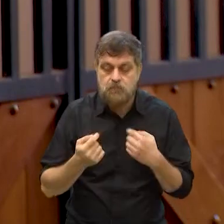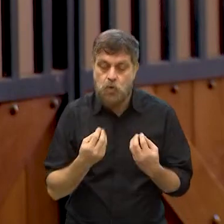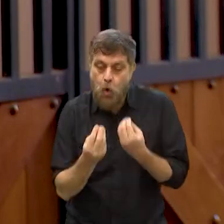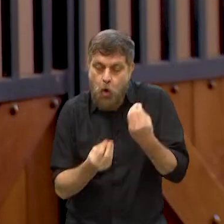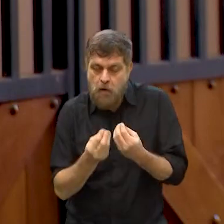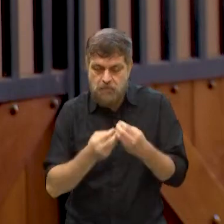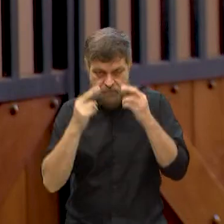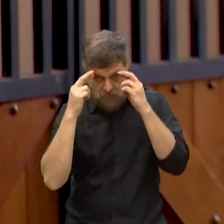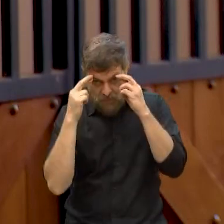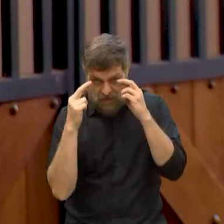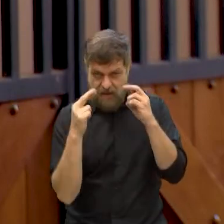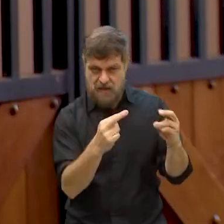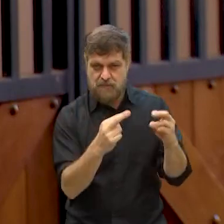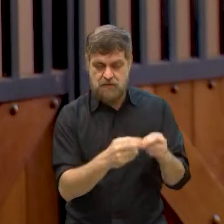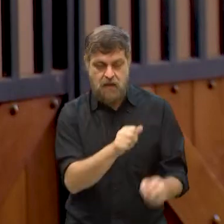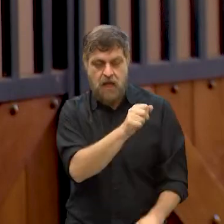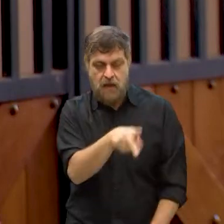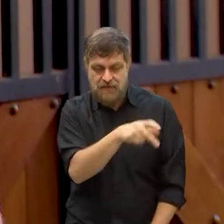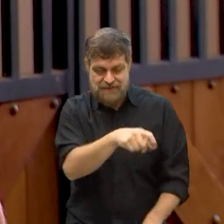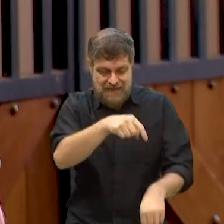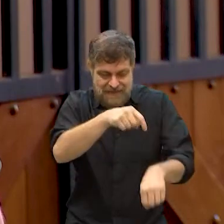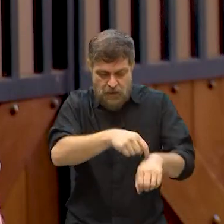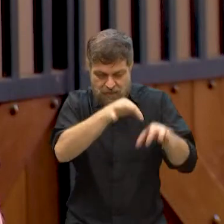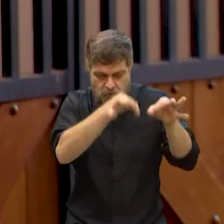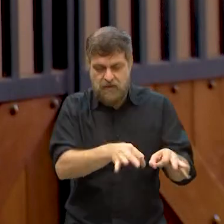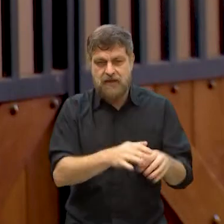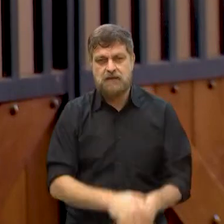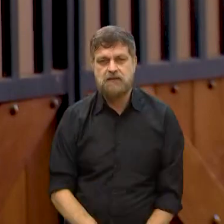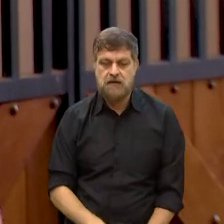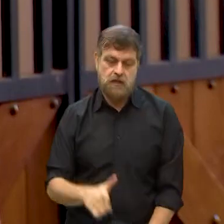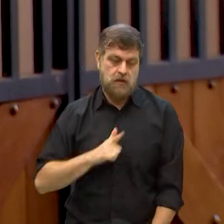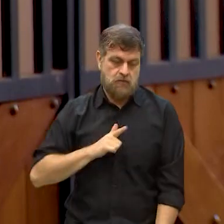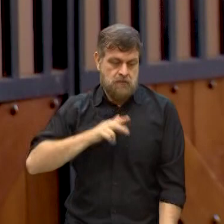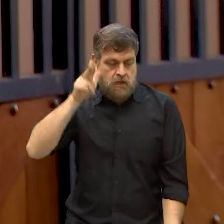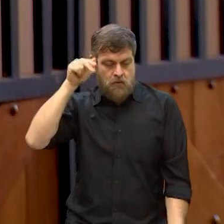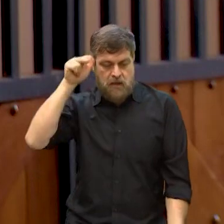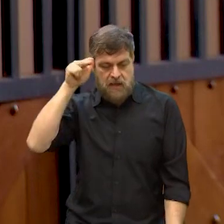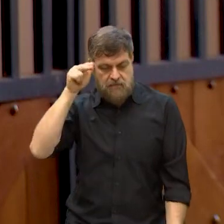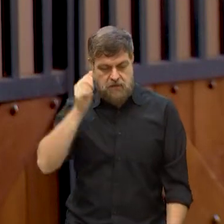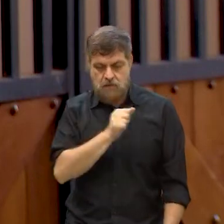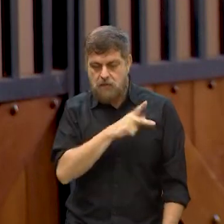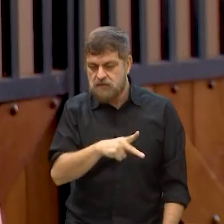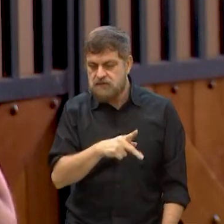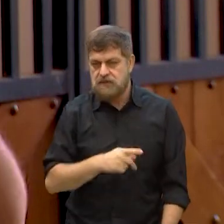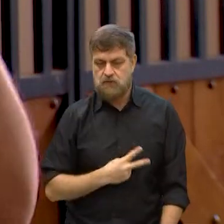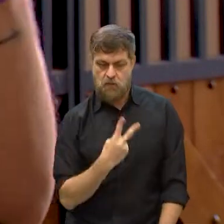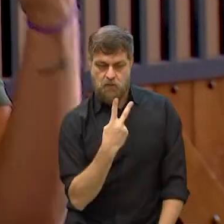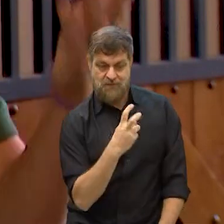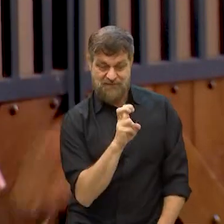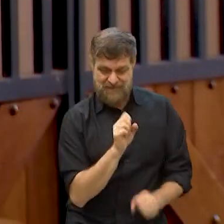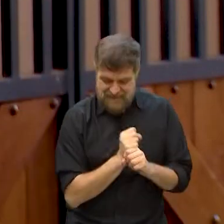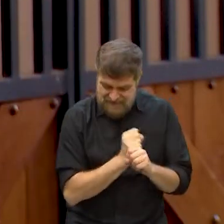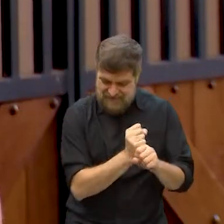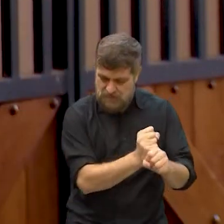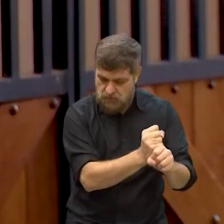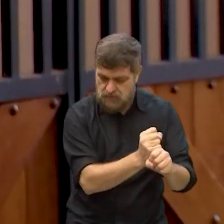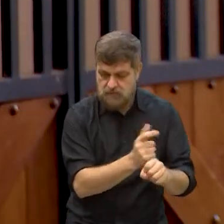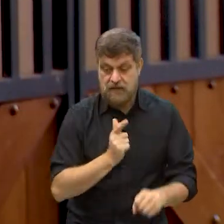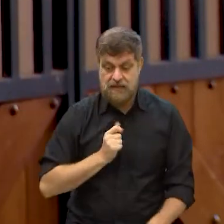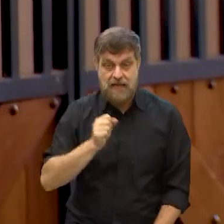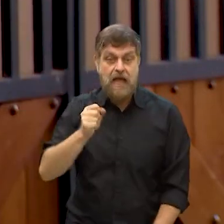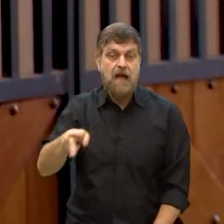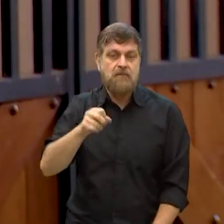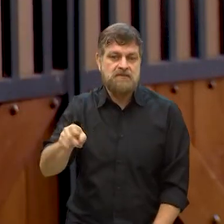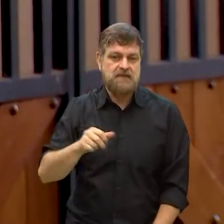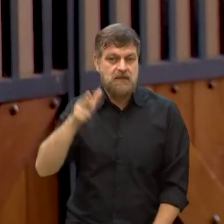através do respeito, aposentá-los na hora certa. Então eu tenho o cavalo aposentado aqui de 25 anos e